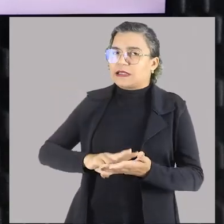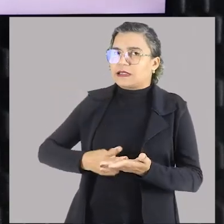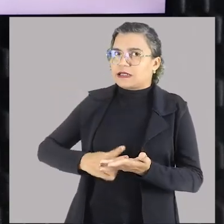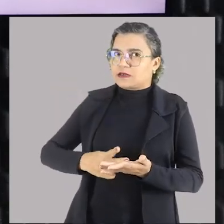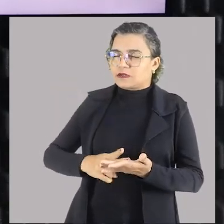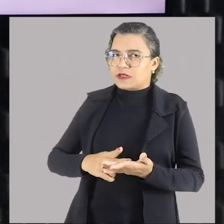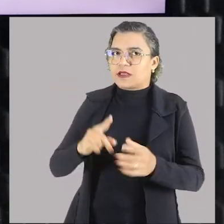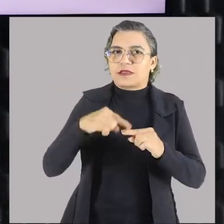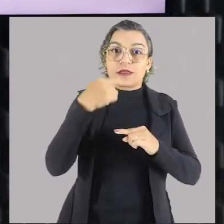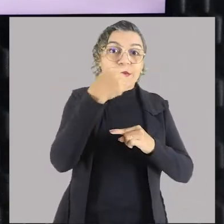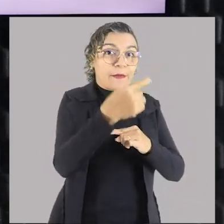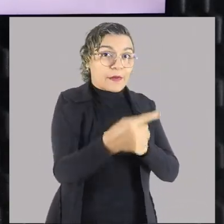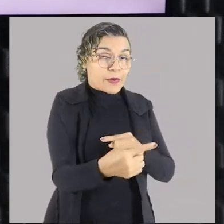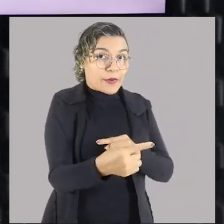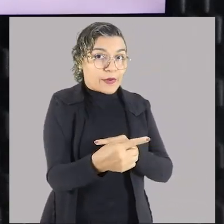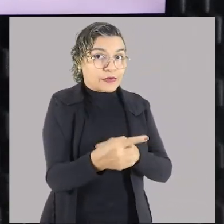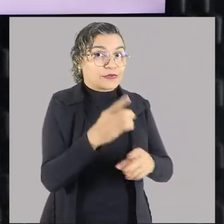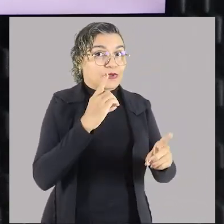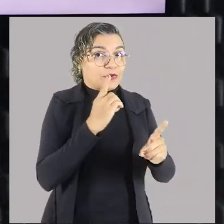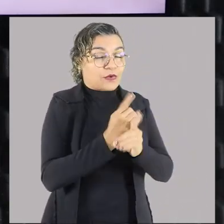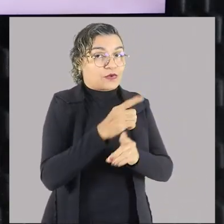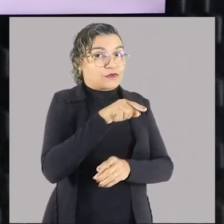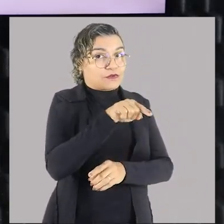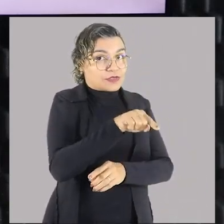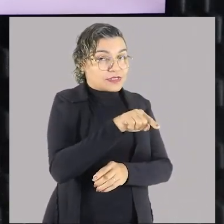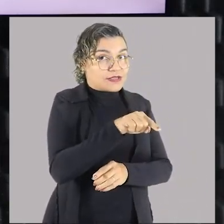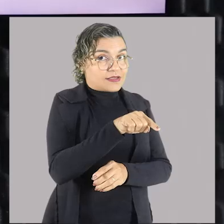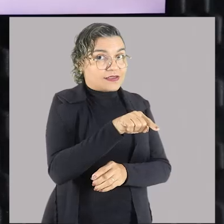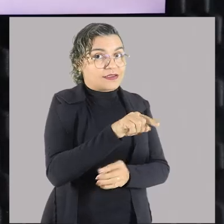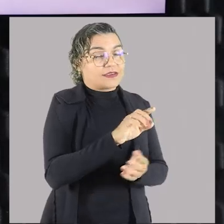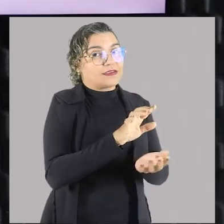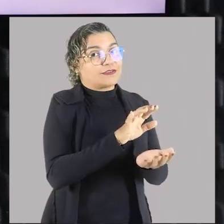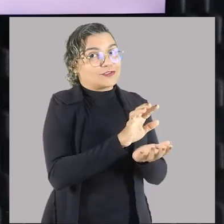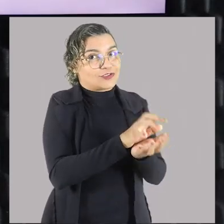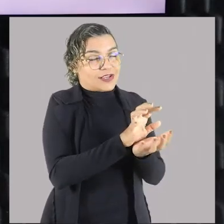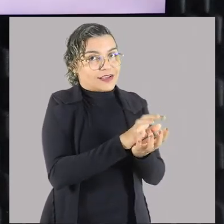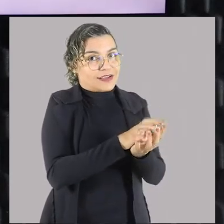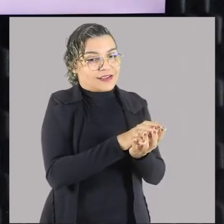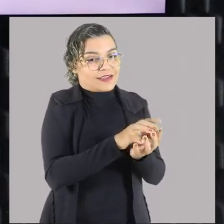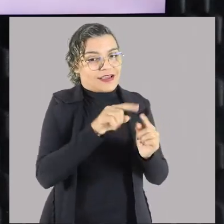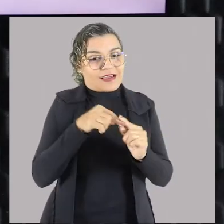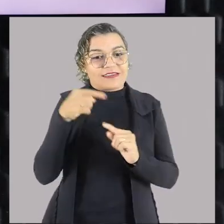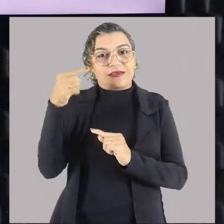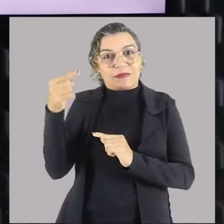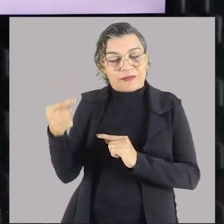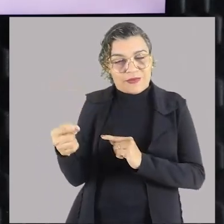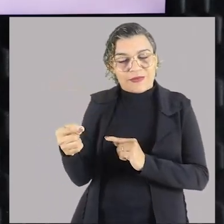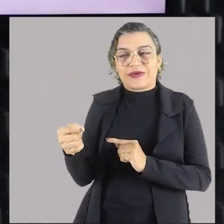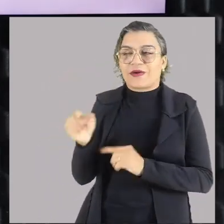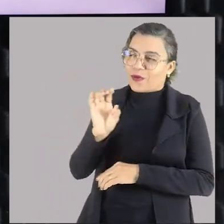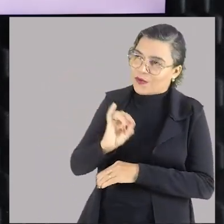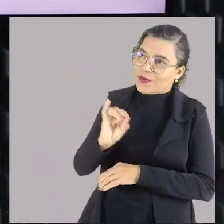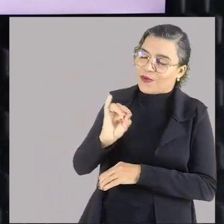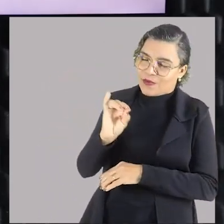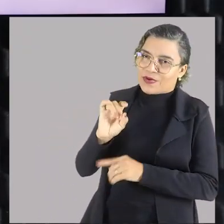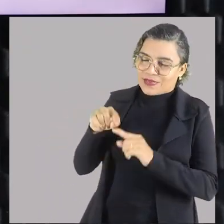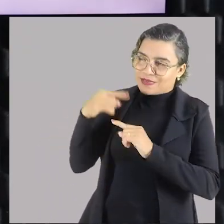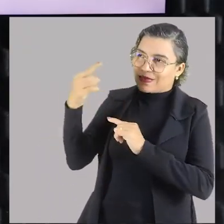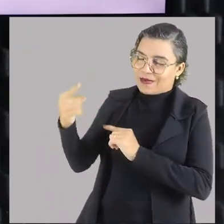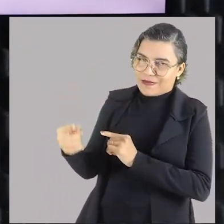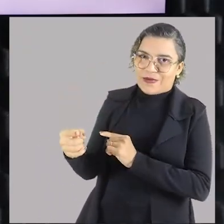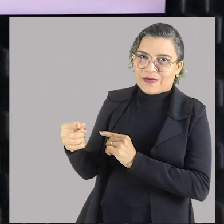vejo você mais tarde, jacaré. Aí o outro responde, see you while, crocodile. Vejo você daqui a pouco, crocodilo.